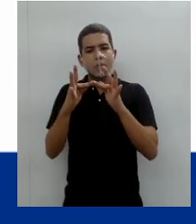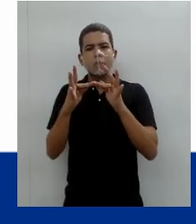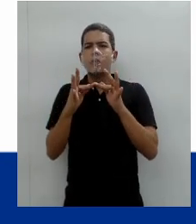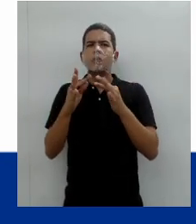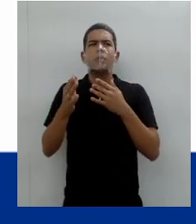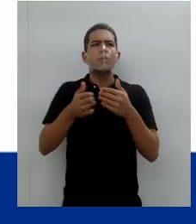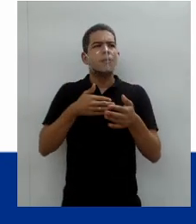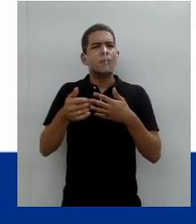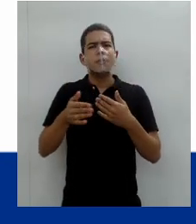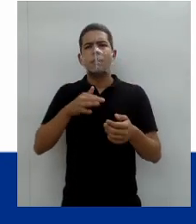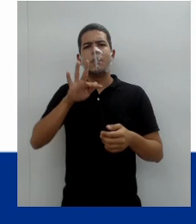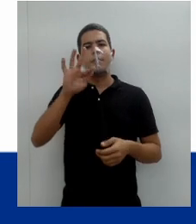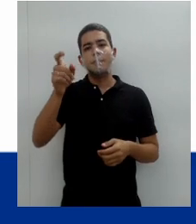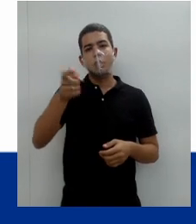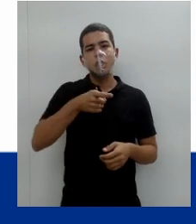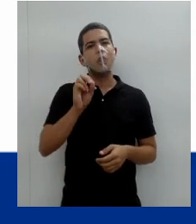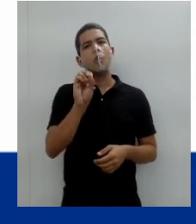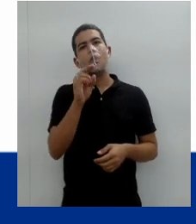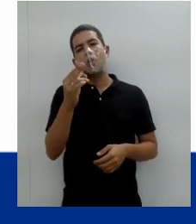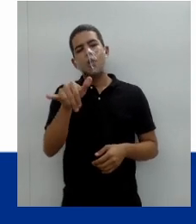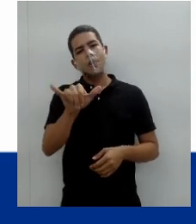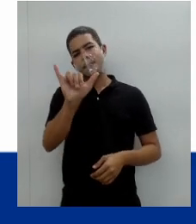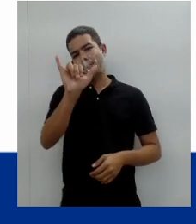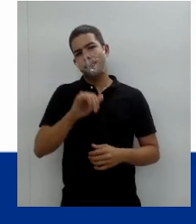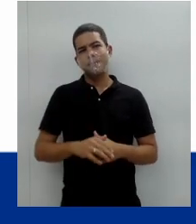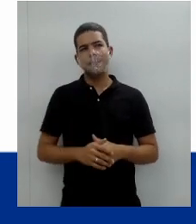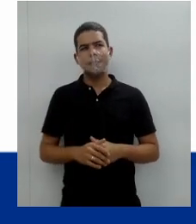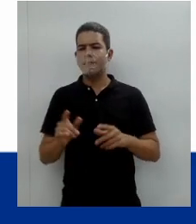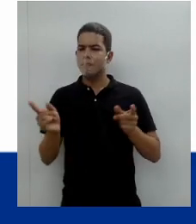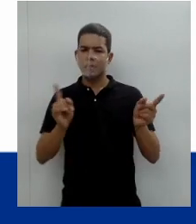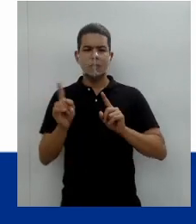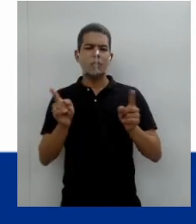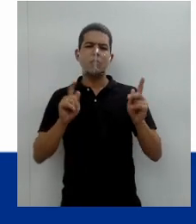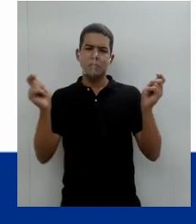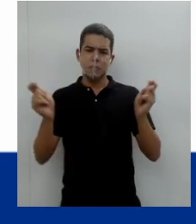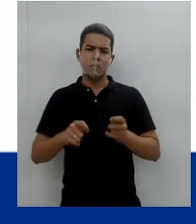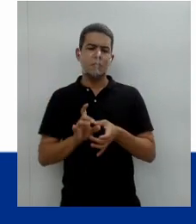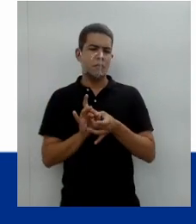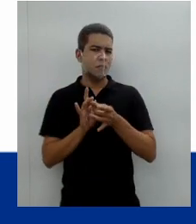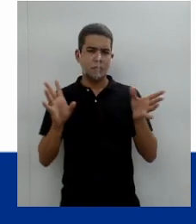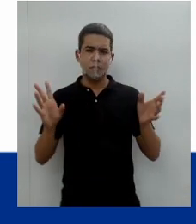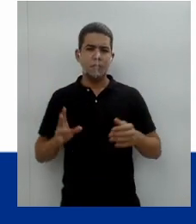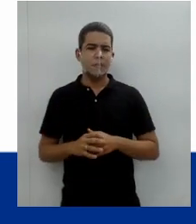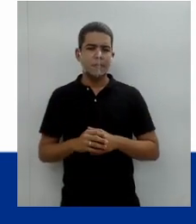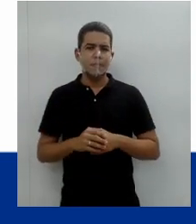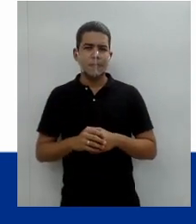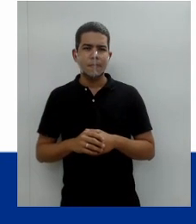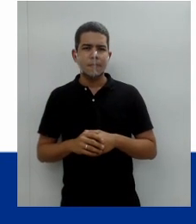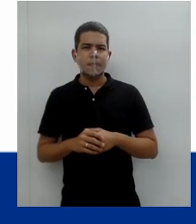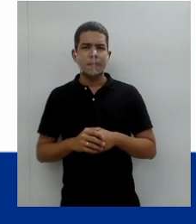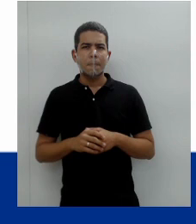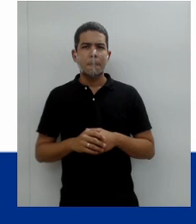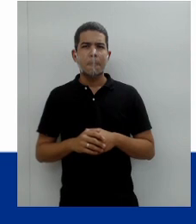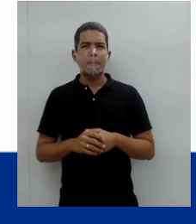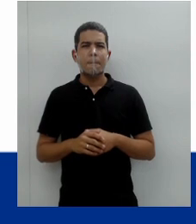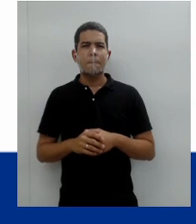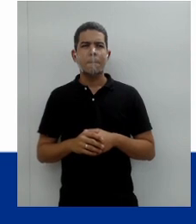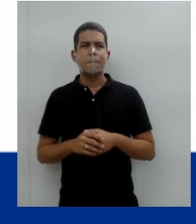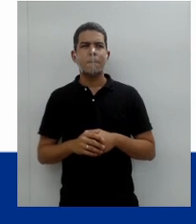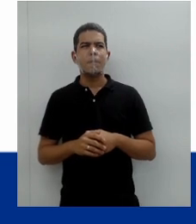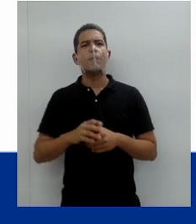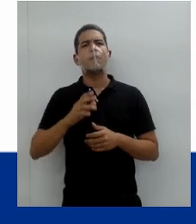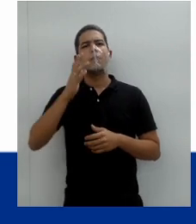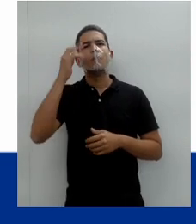faz chamar de f de x ou y, tá bom? As duas abordagens aparecem em questões. Galerinha, já sabemos